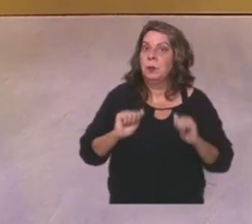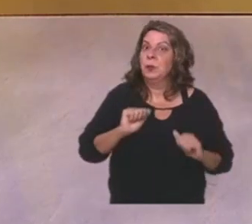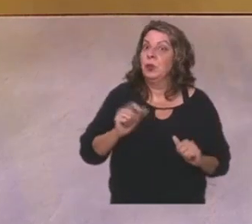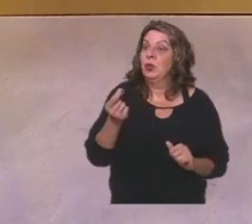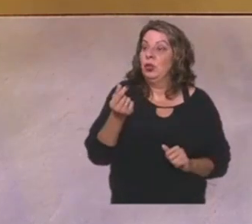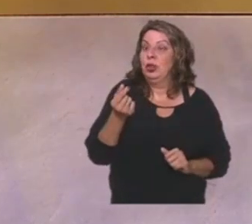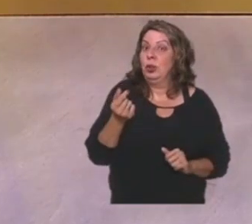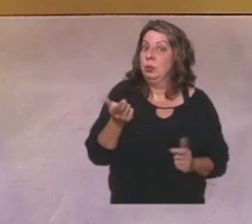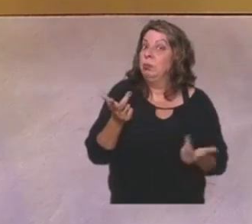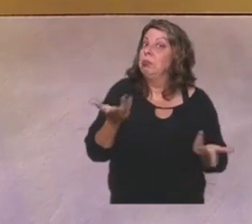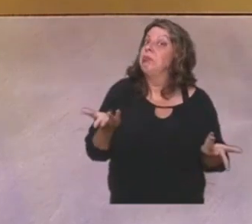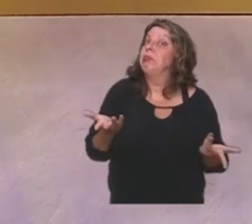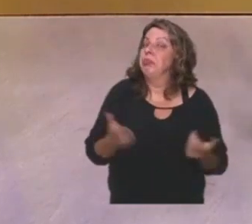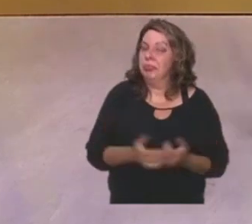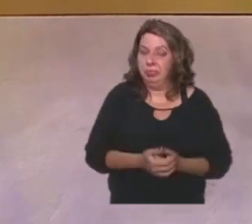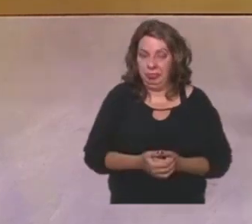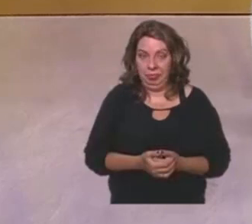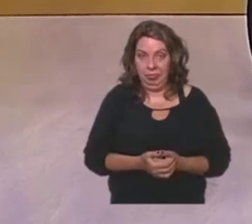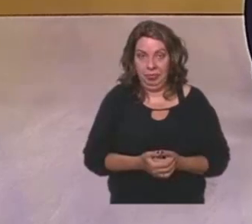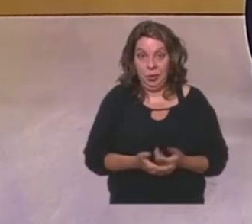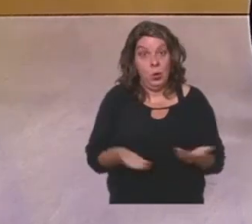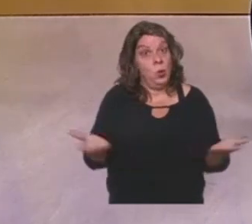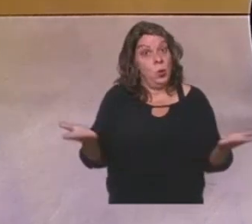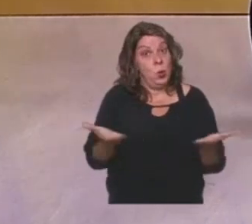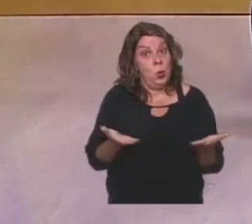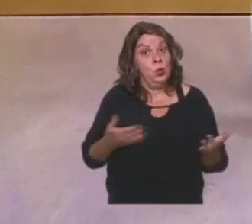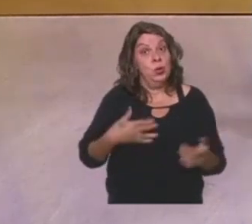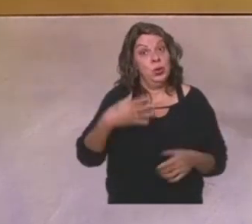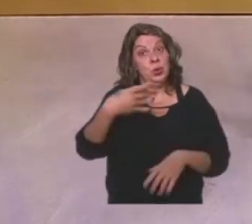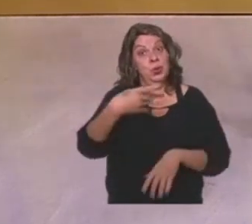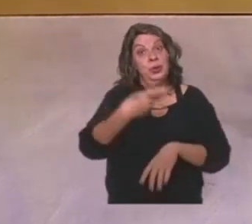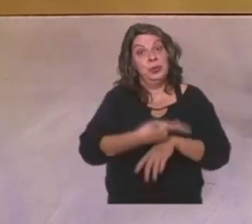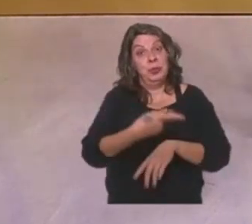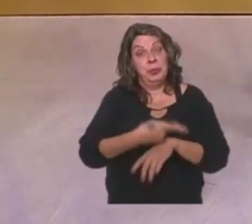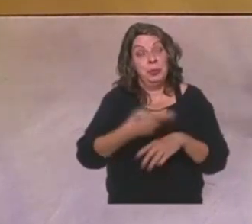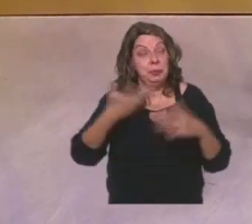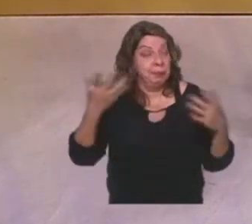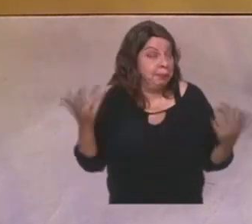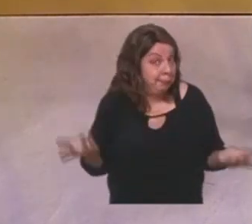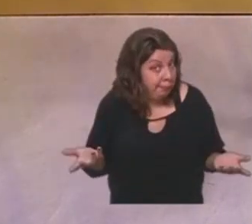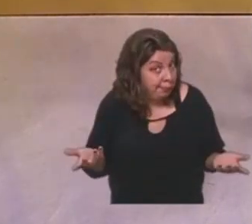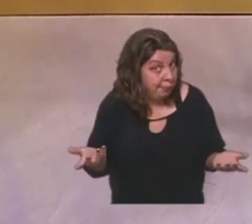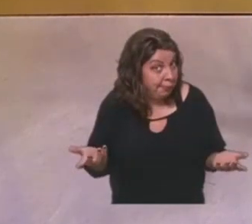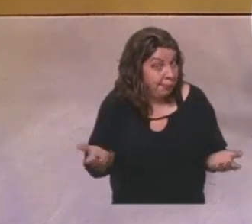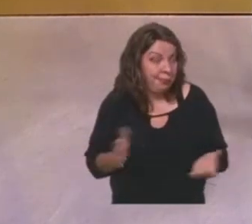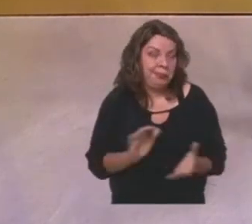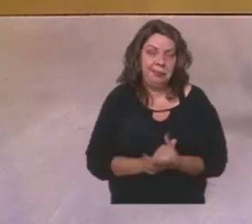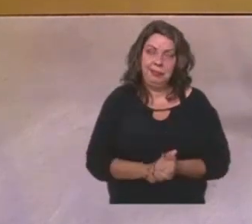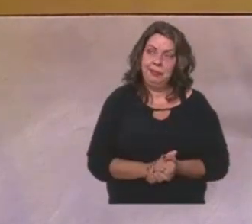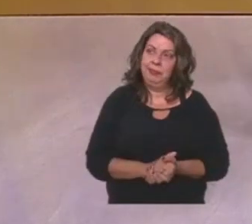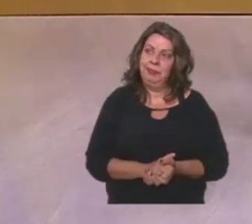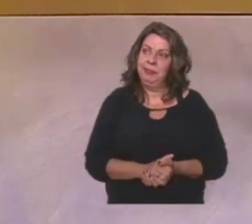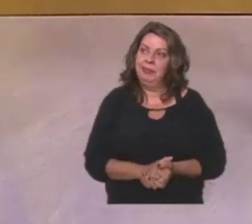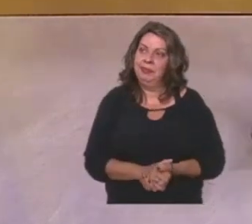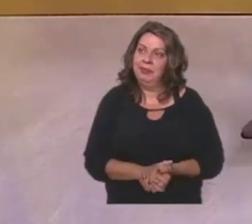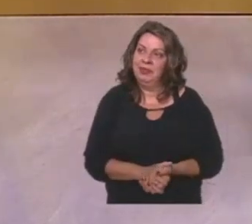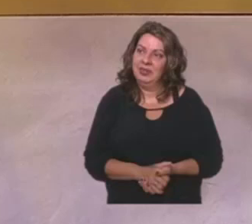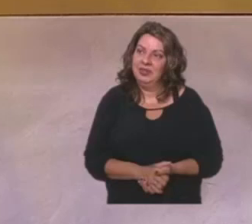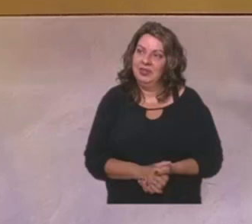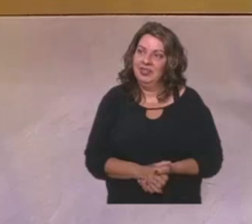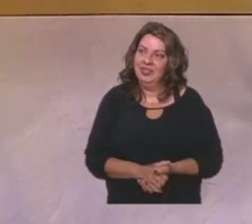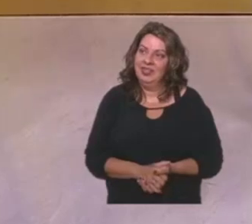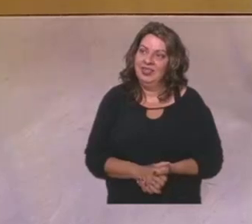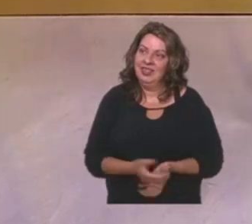din-din, com certeza. E ansioso também pro quarto prêmio de hoje, que quem sabe, ele tá na concorrência aí também, né? Né? Quem sabe? Então,